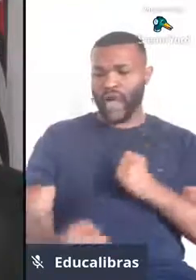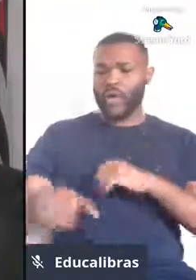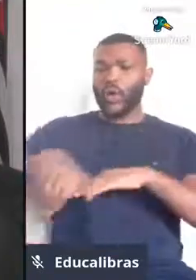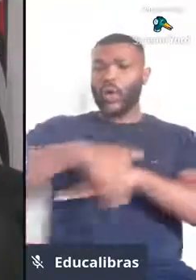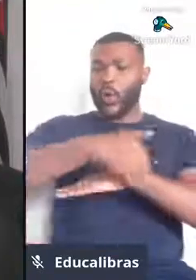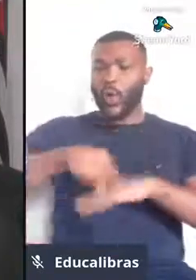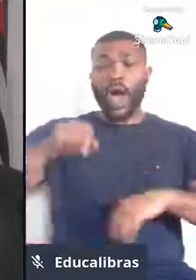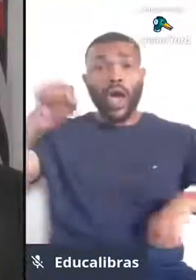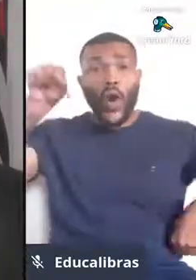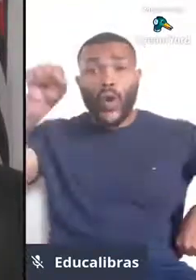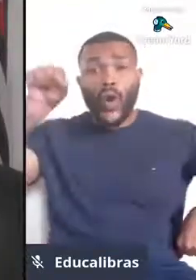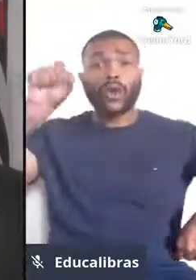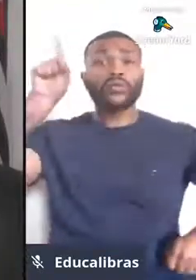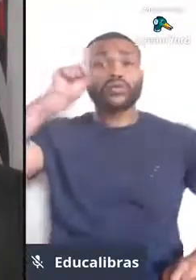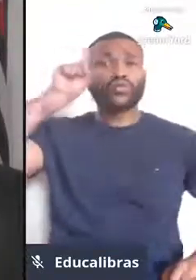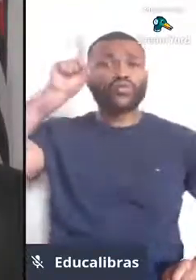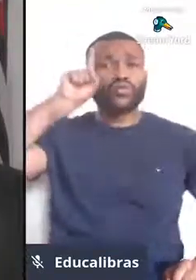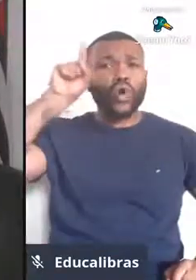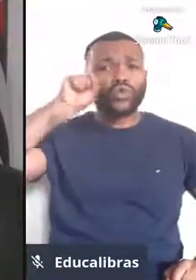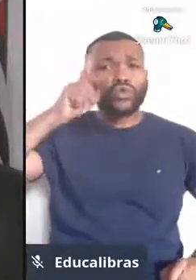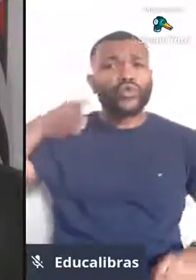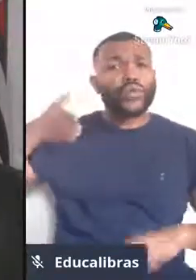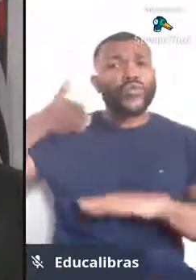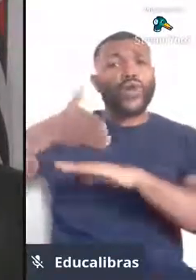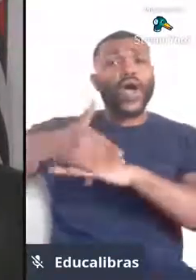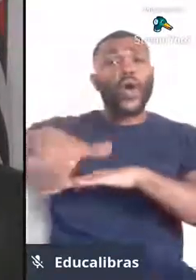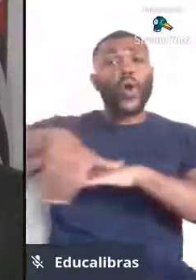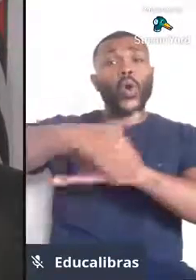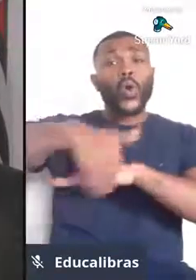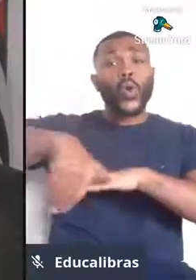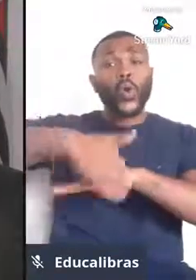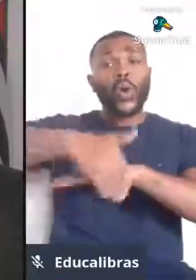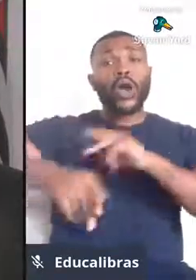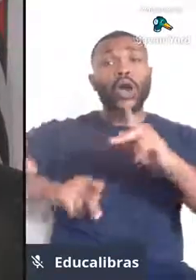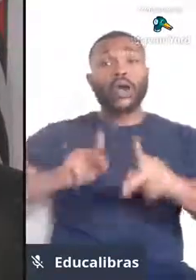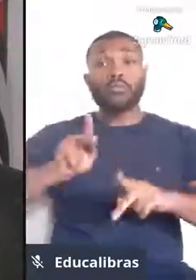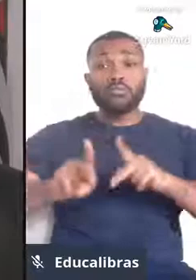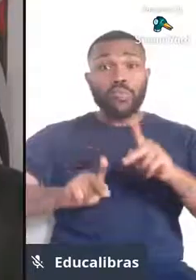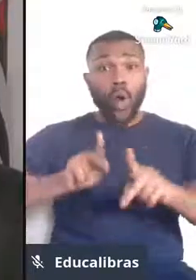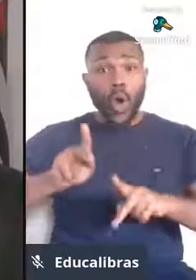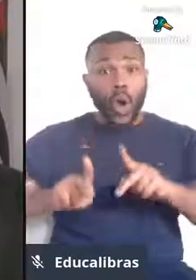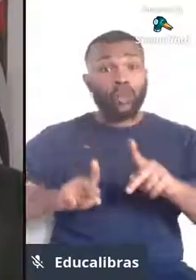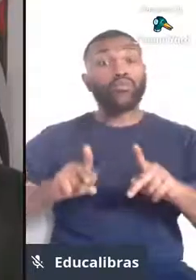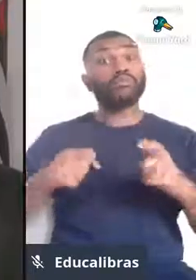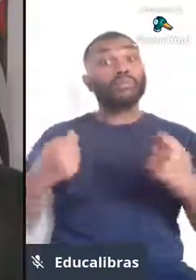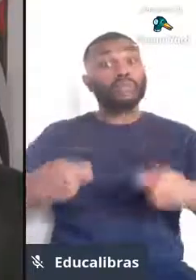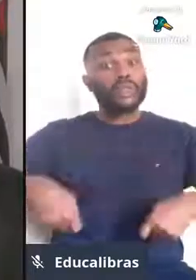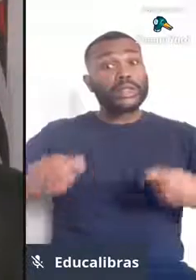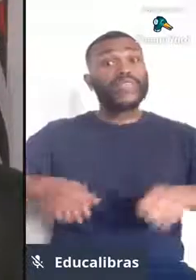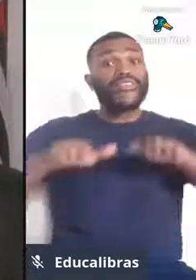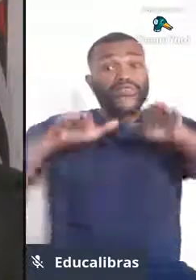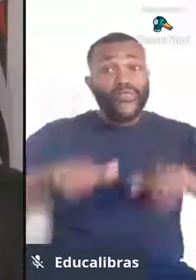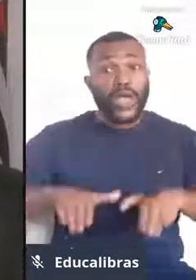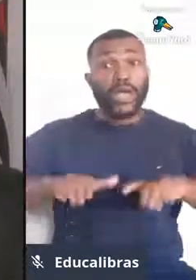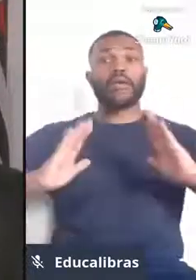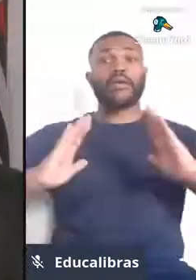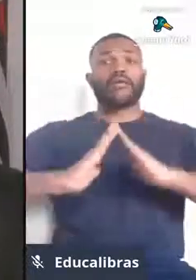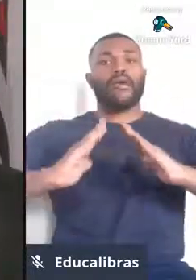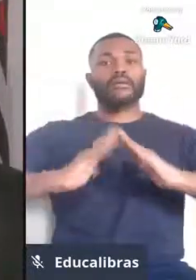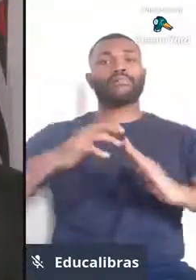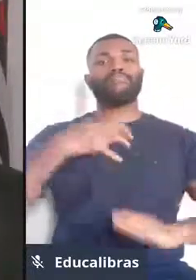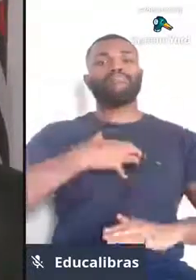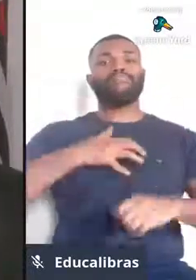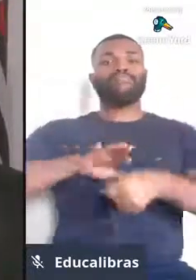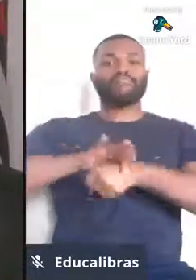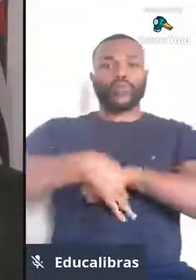eles estão todo dia na rua, enquanto a população deveria, ou está, em casa, se mantendo segura.